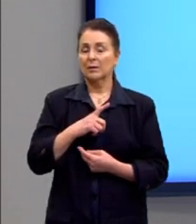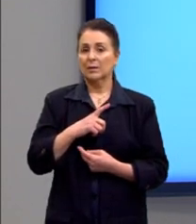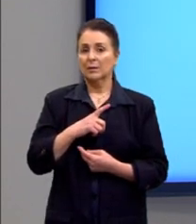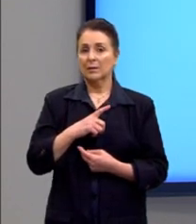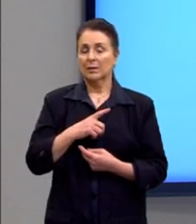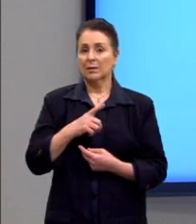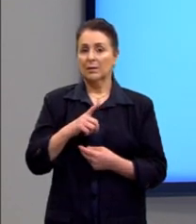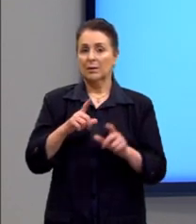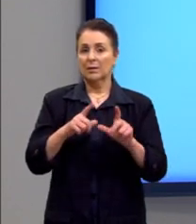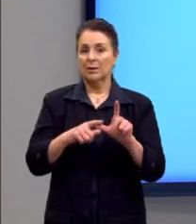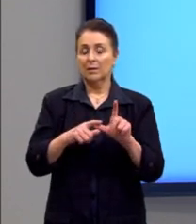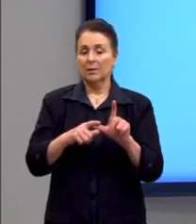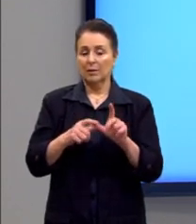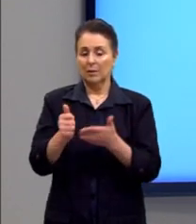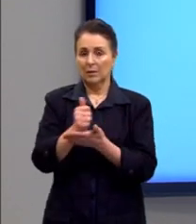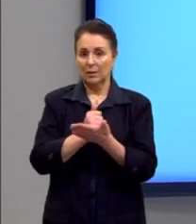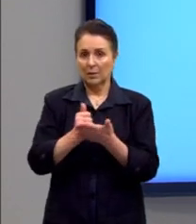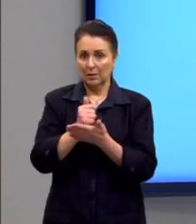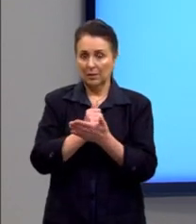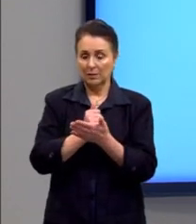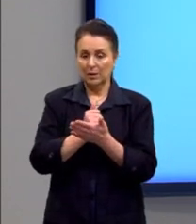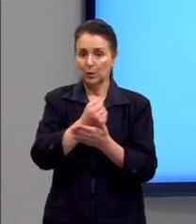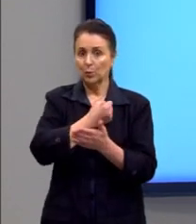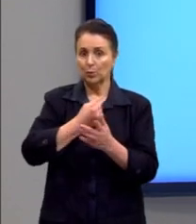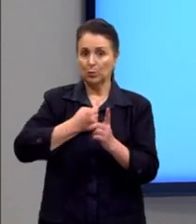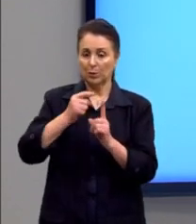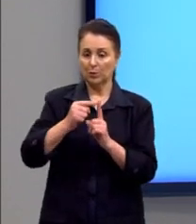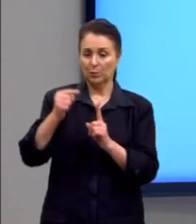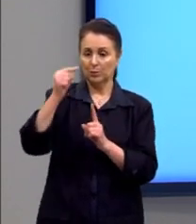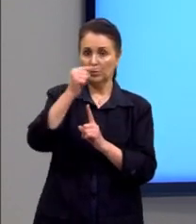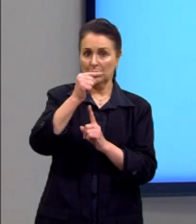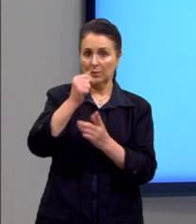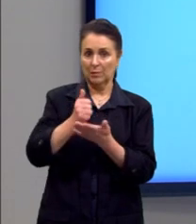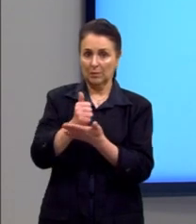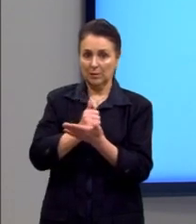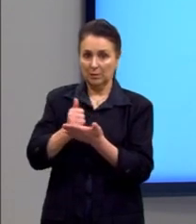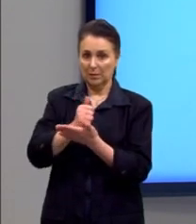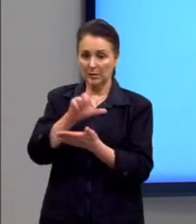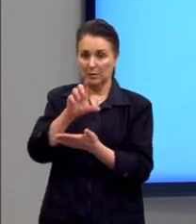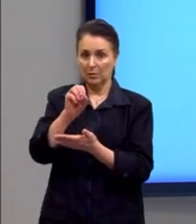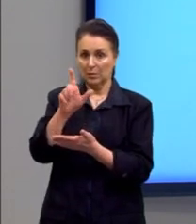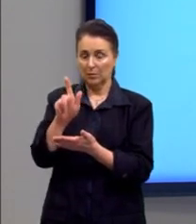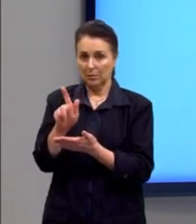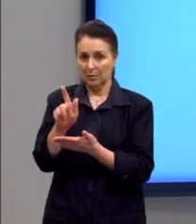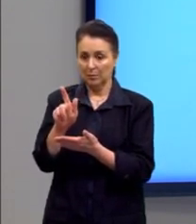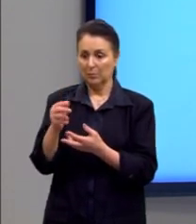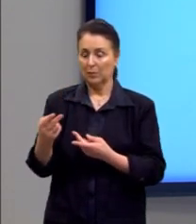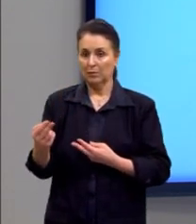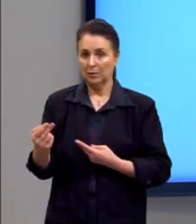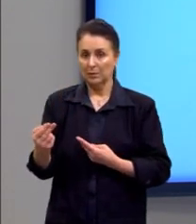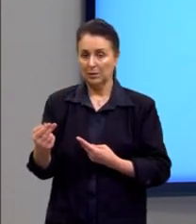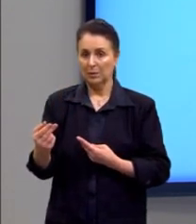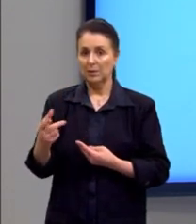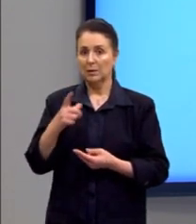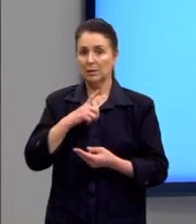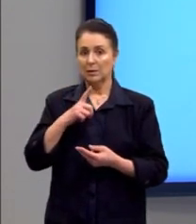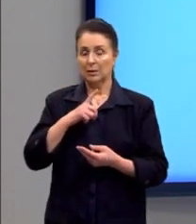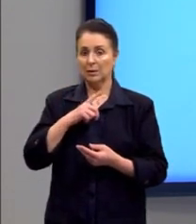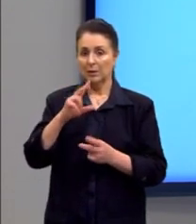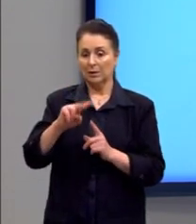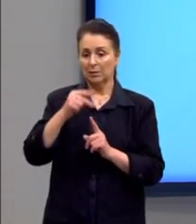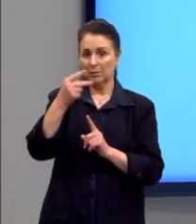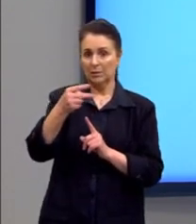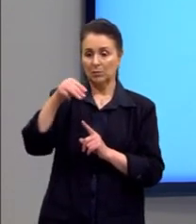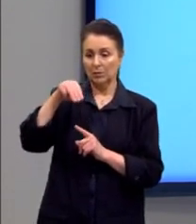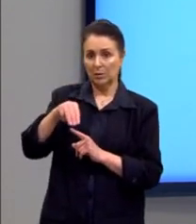o logaritmo base do logaritimando e a base aqui no nosso blog né serem iguais e nós temos o